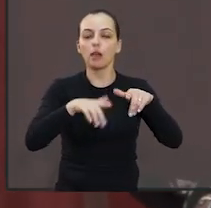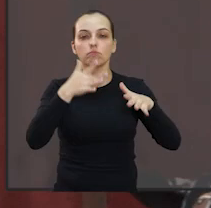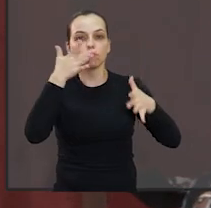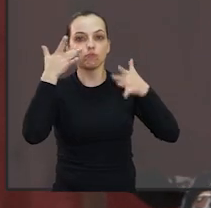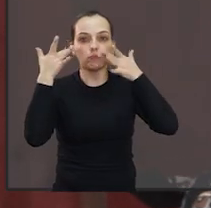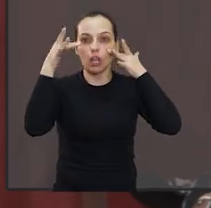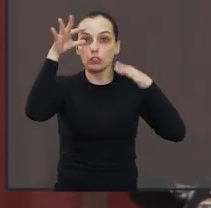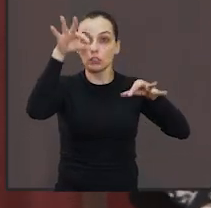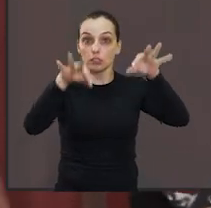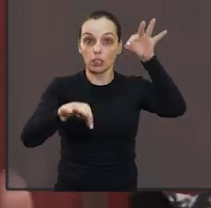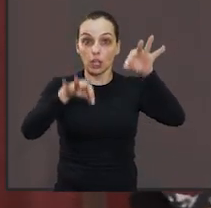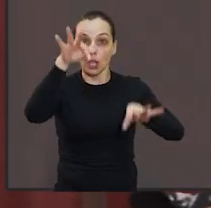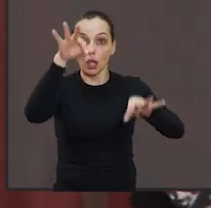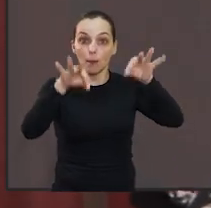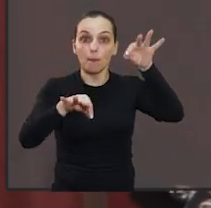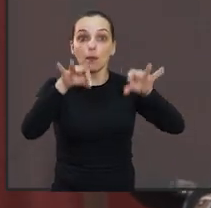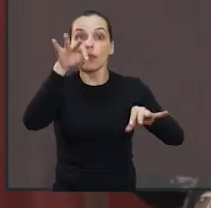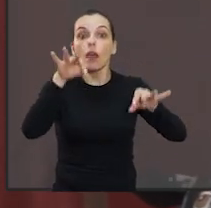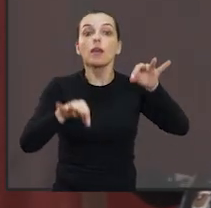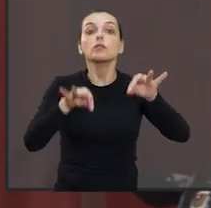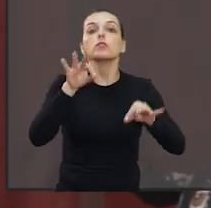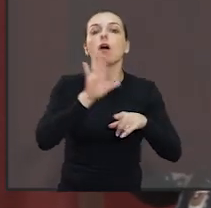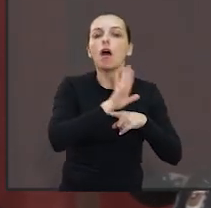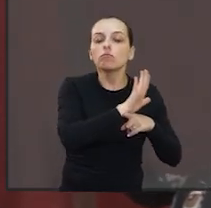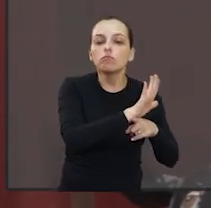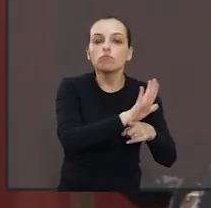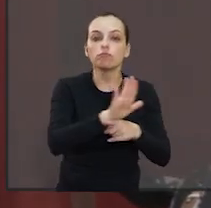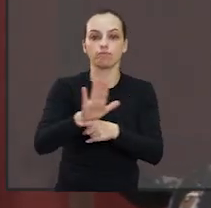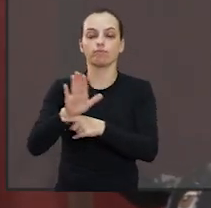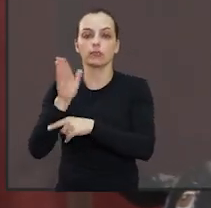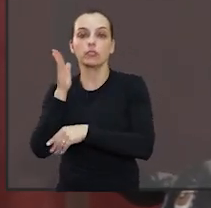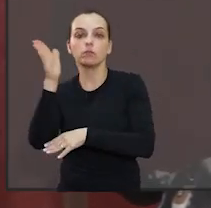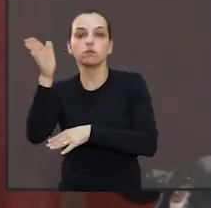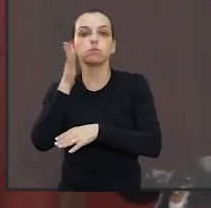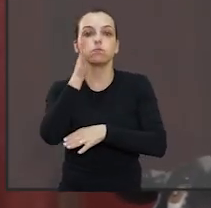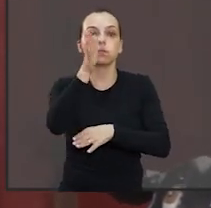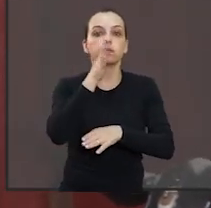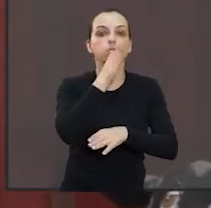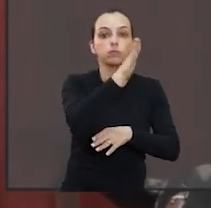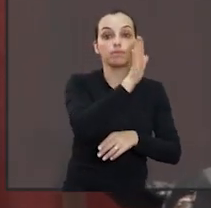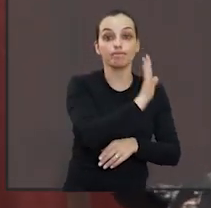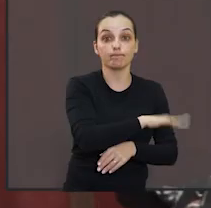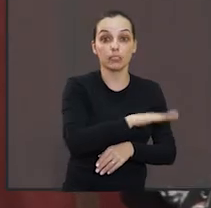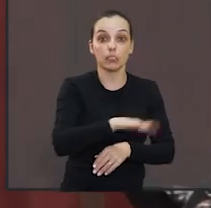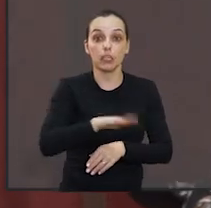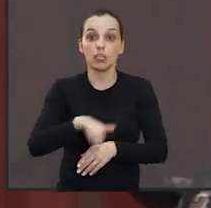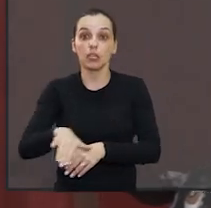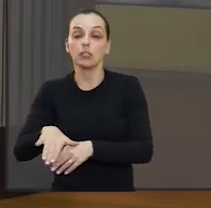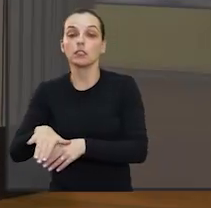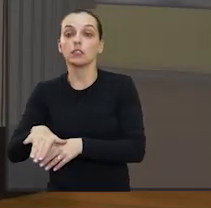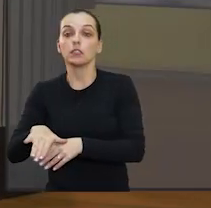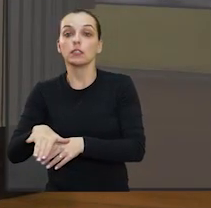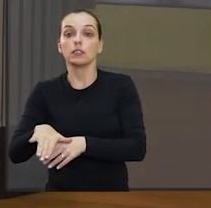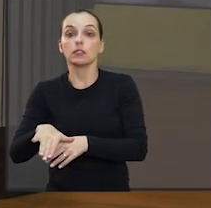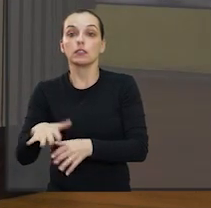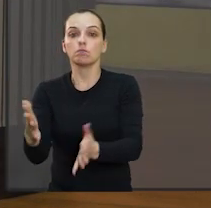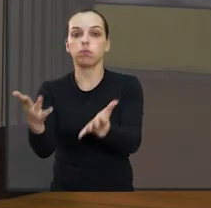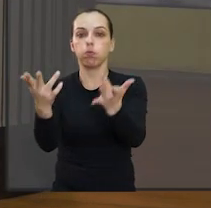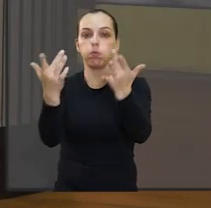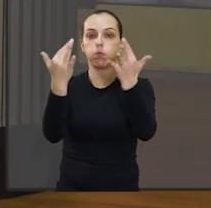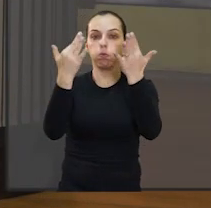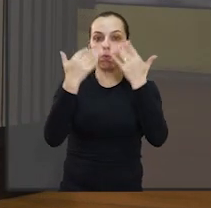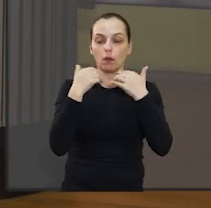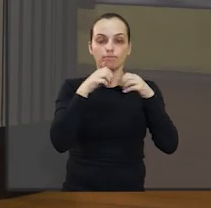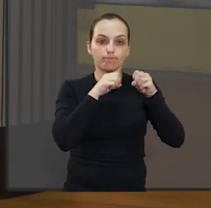com ela, fazer espetáculos novos, intensificar meu diálogo com as crianças, fortalecer a nossa história,